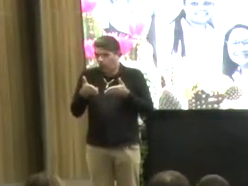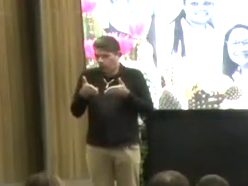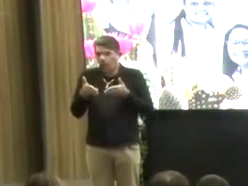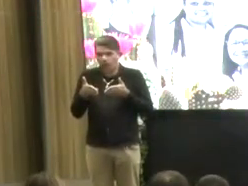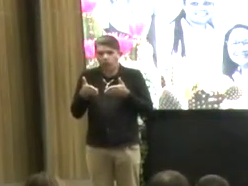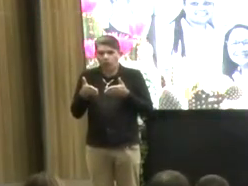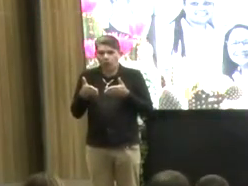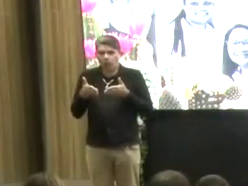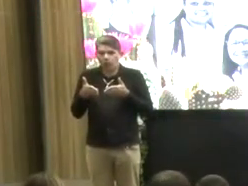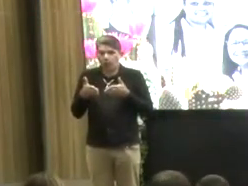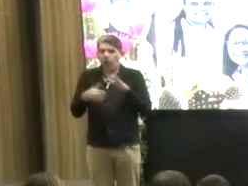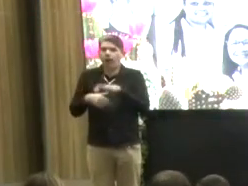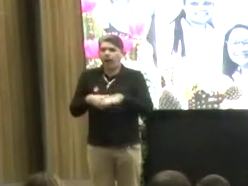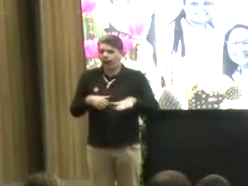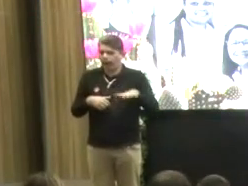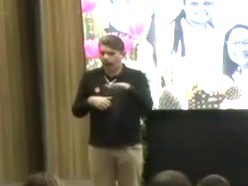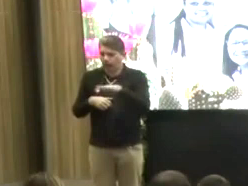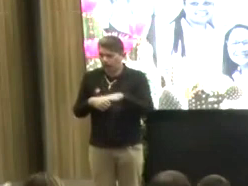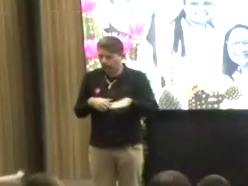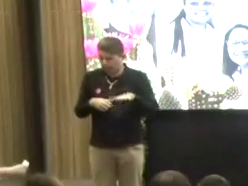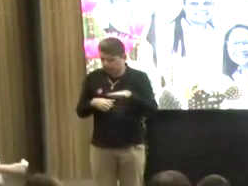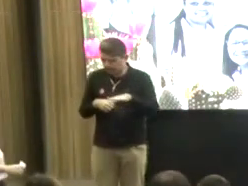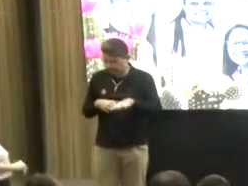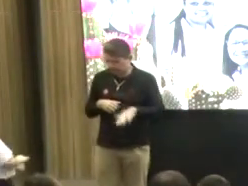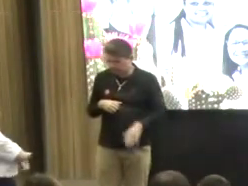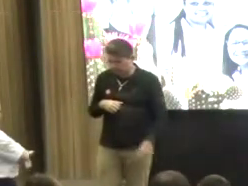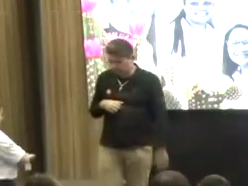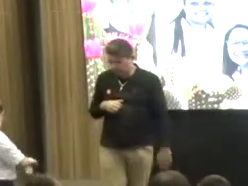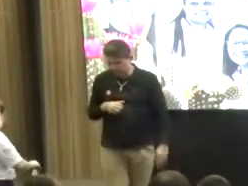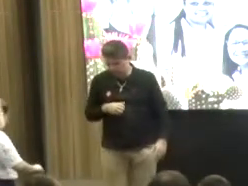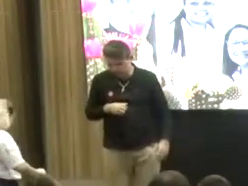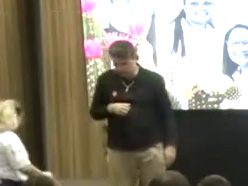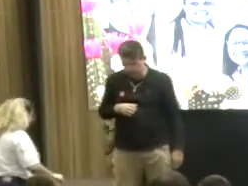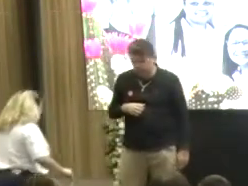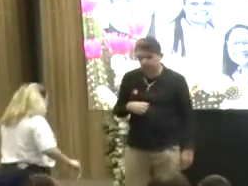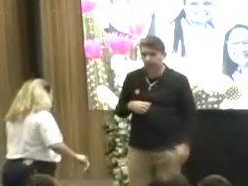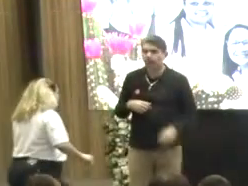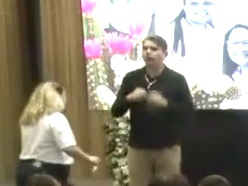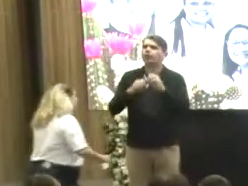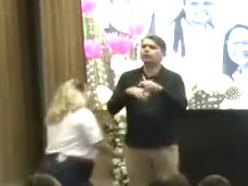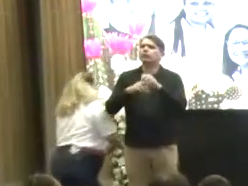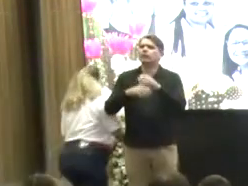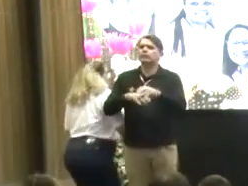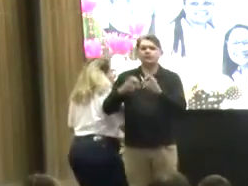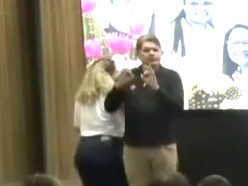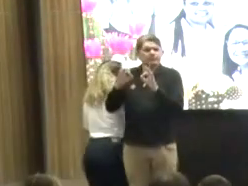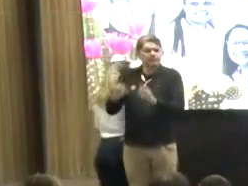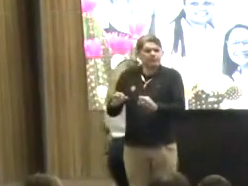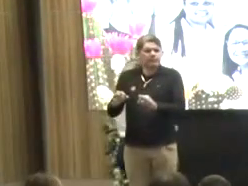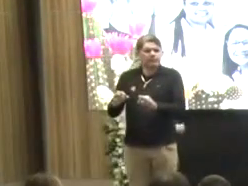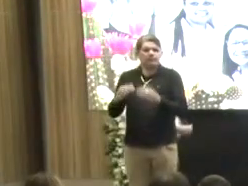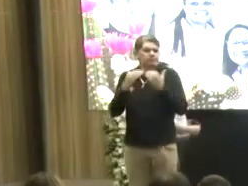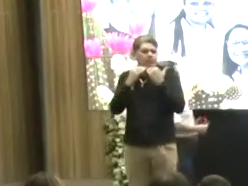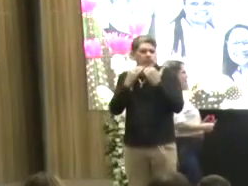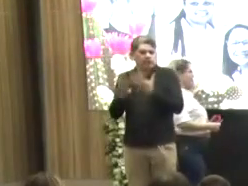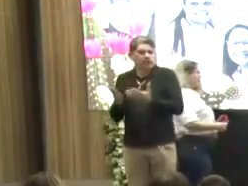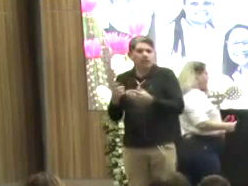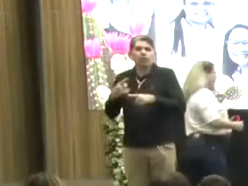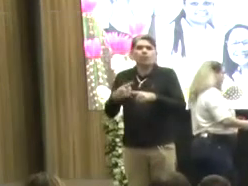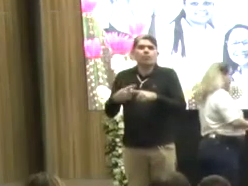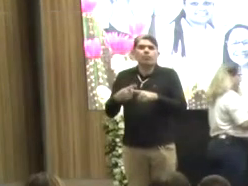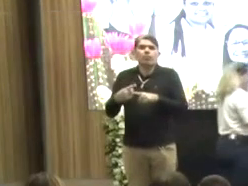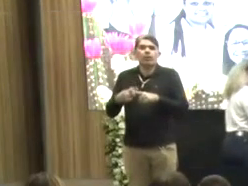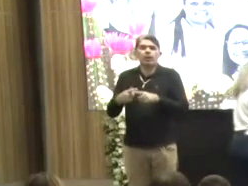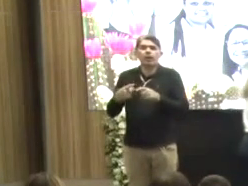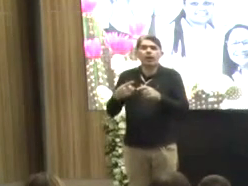essa educação de jovens e adultos que nós temos feito, ela não tem sido bem sucedida, porque ela não cumpre nenhum desses